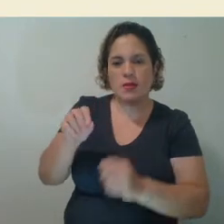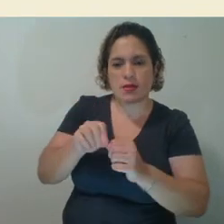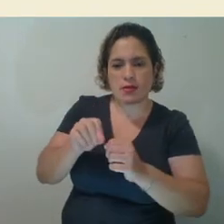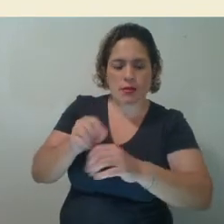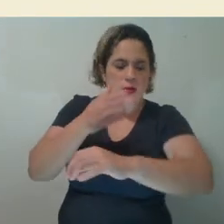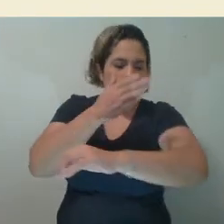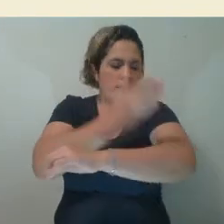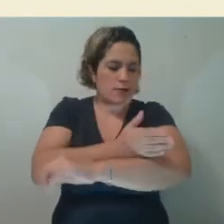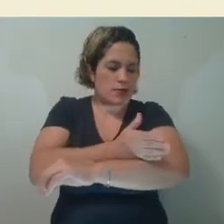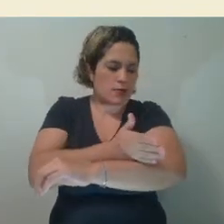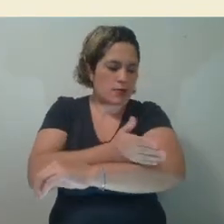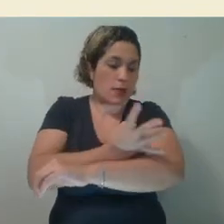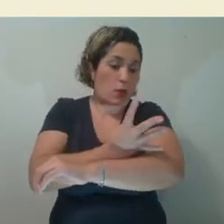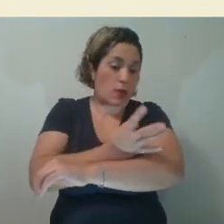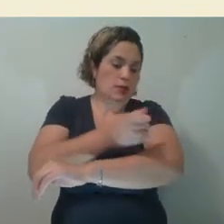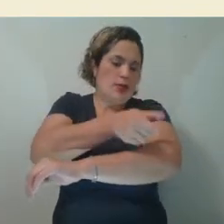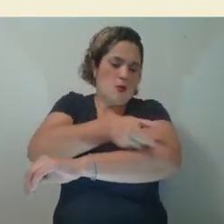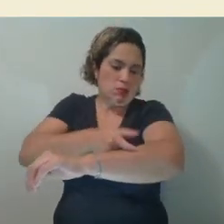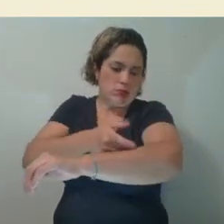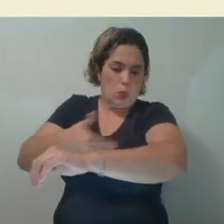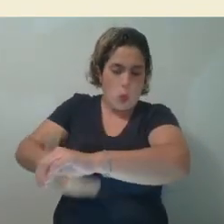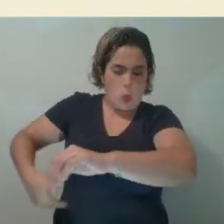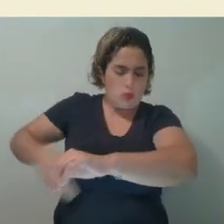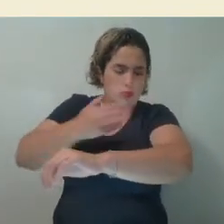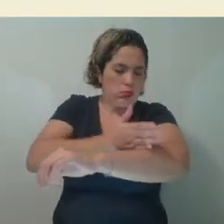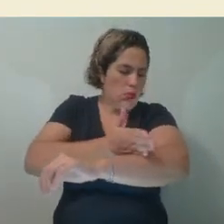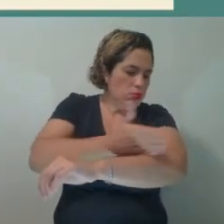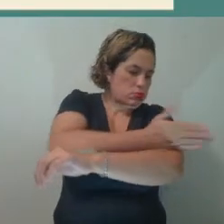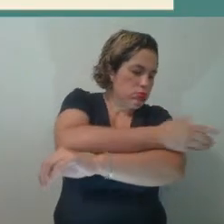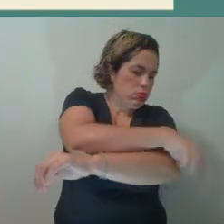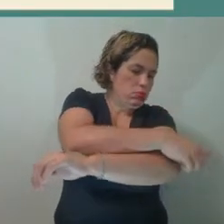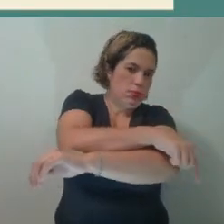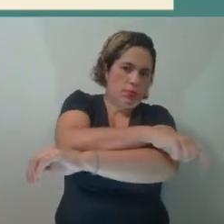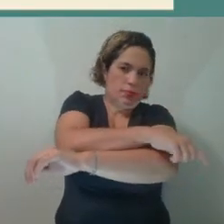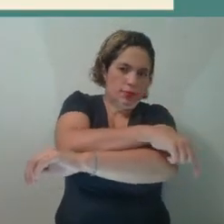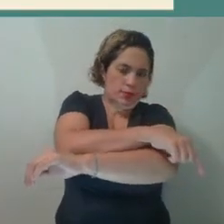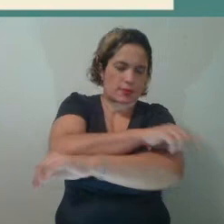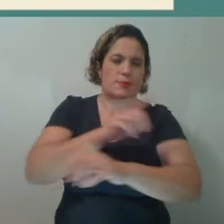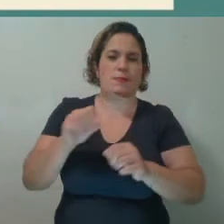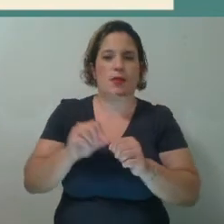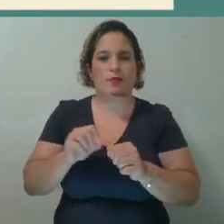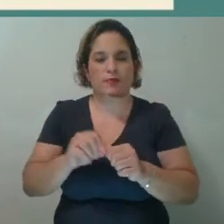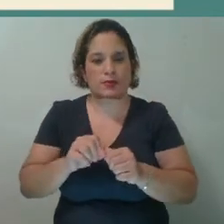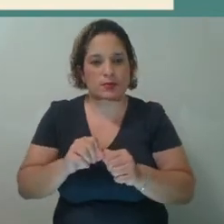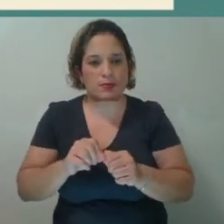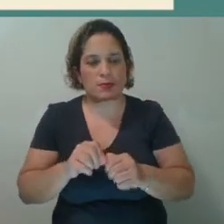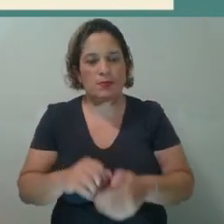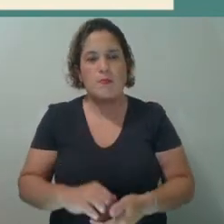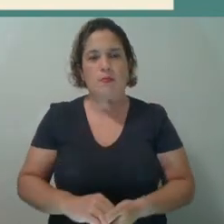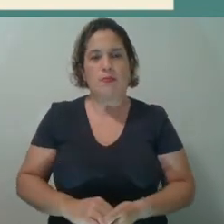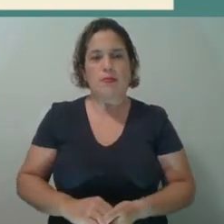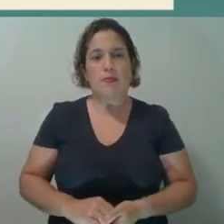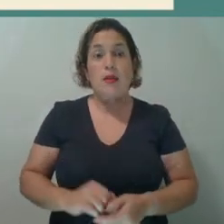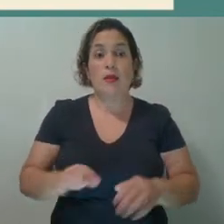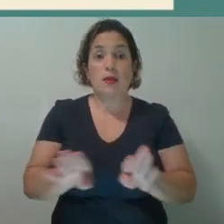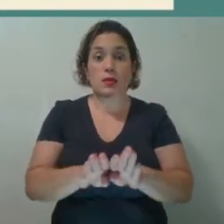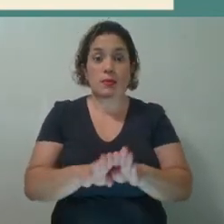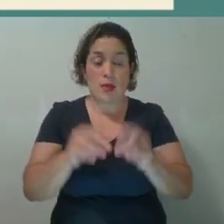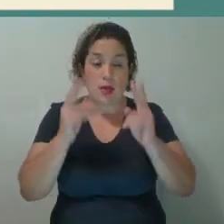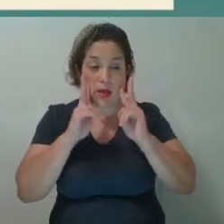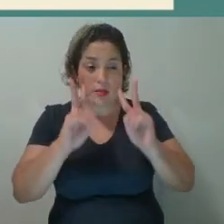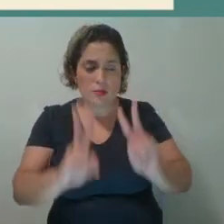metade caudal, ou seja, tudo que era da quarta costela para trás, caudalmente a quarta costela. E eles levaram